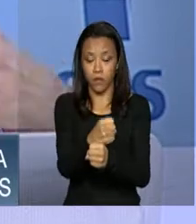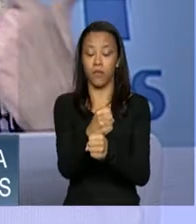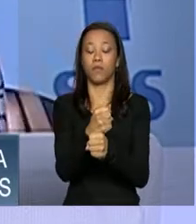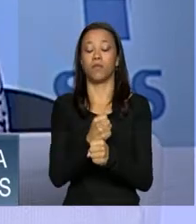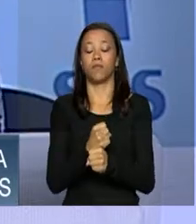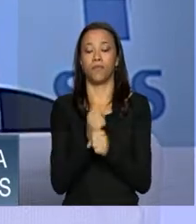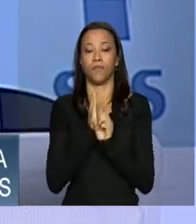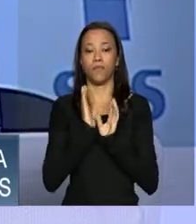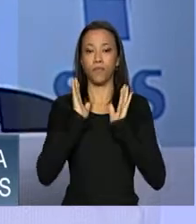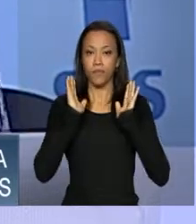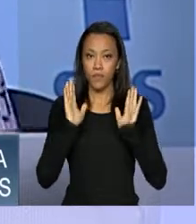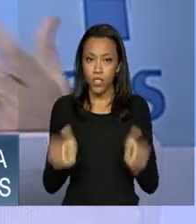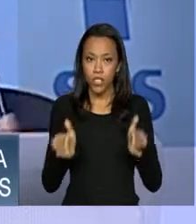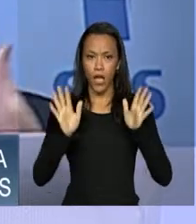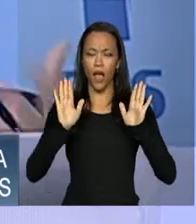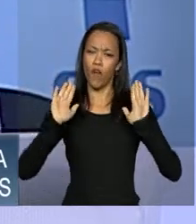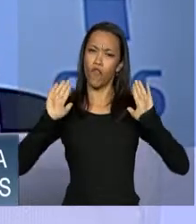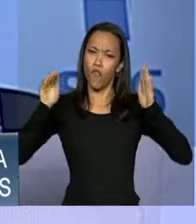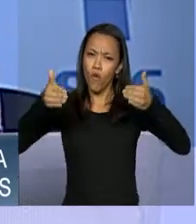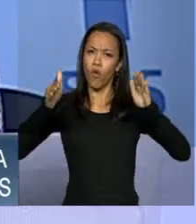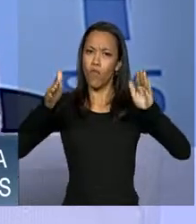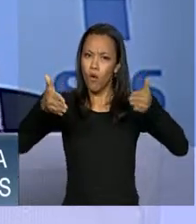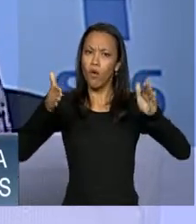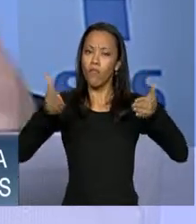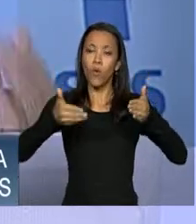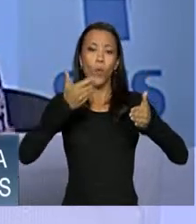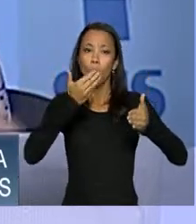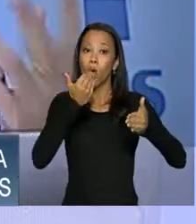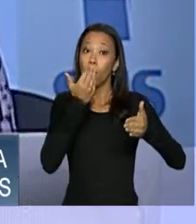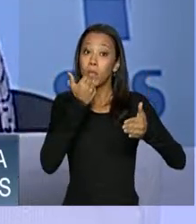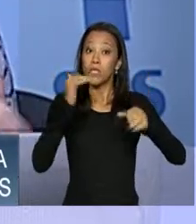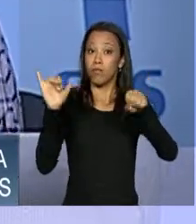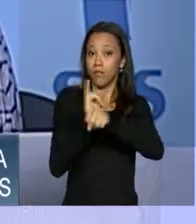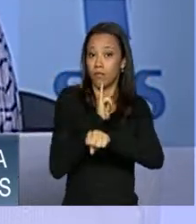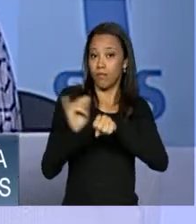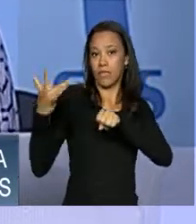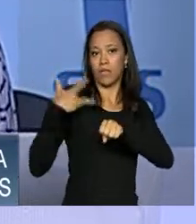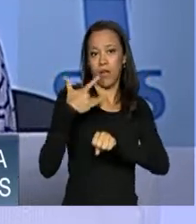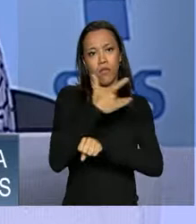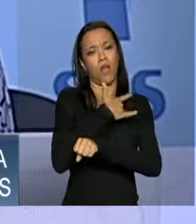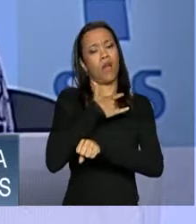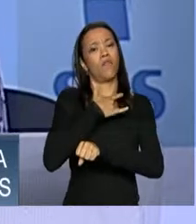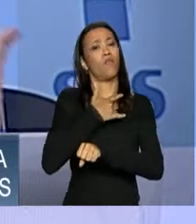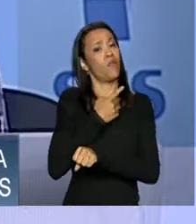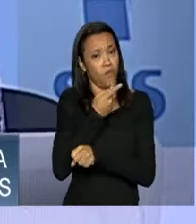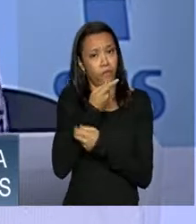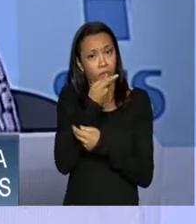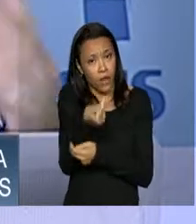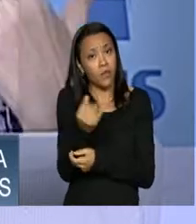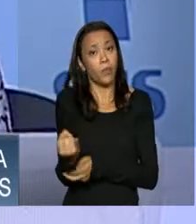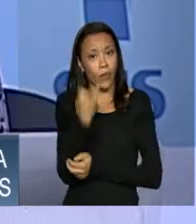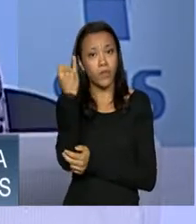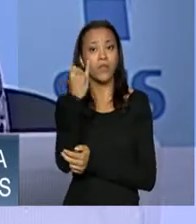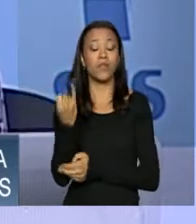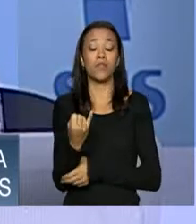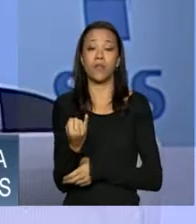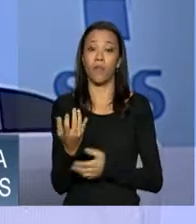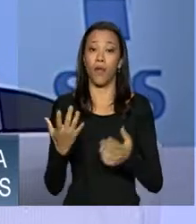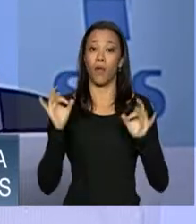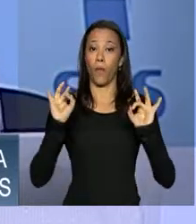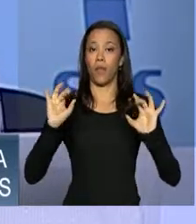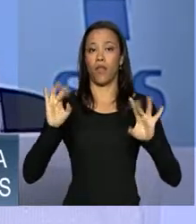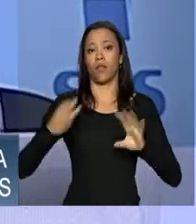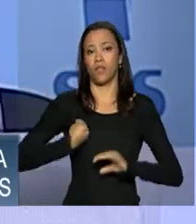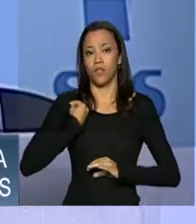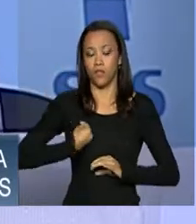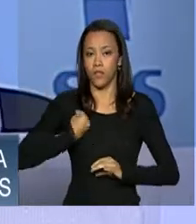então, à ênfase à alimentação segura e saudável, dada a importância da alimentação na qualidade de vida, na